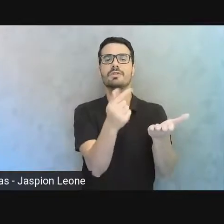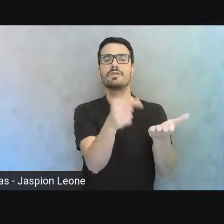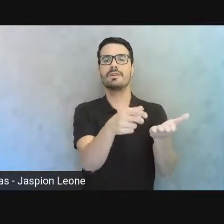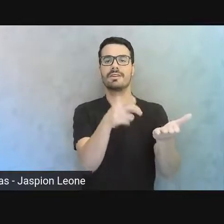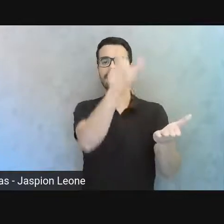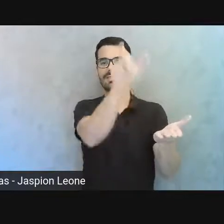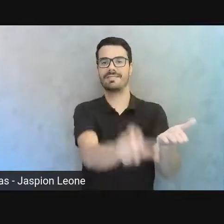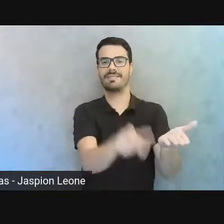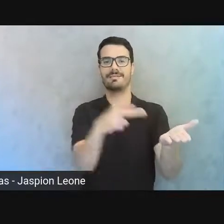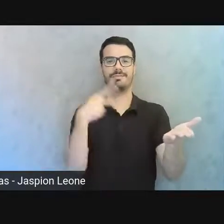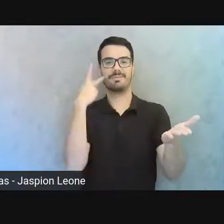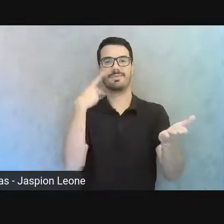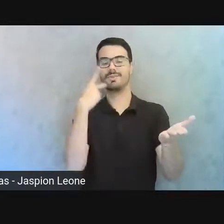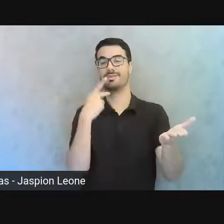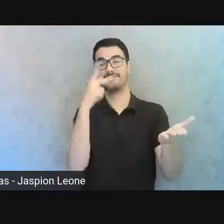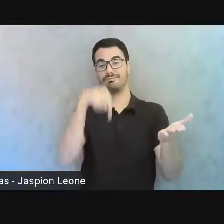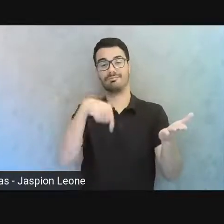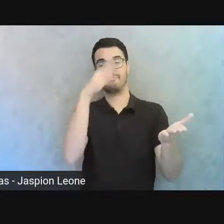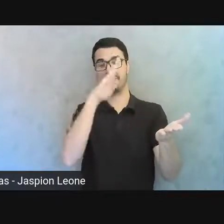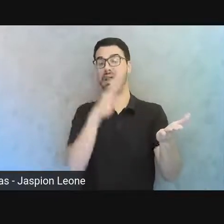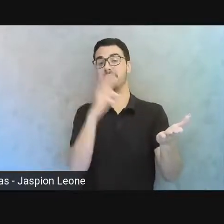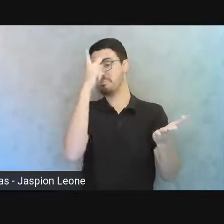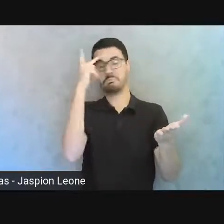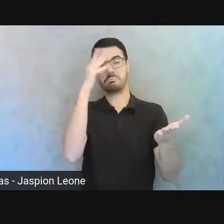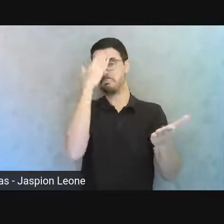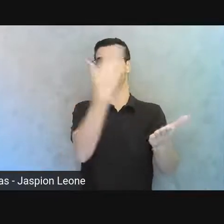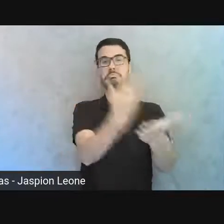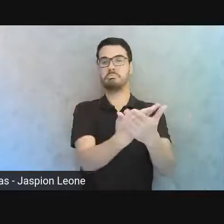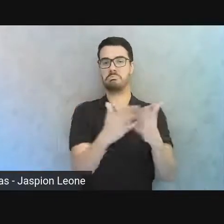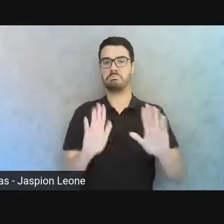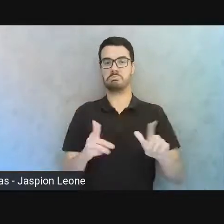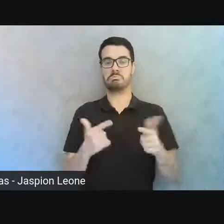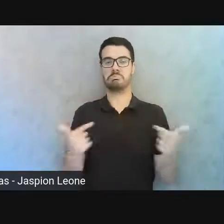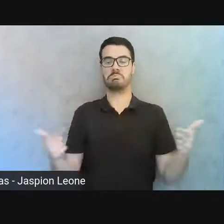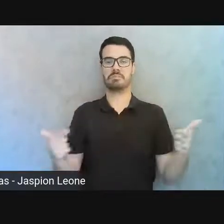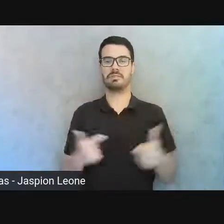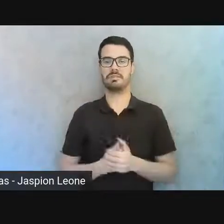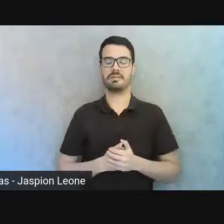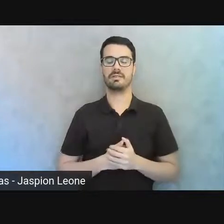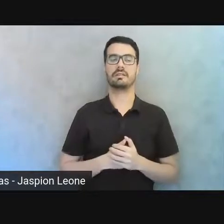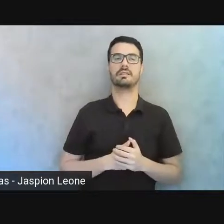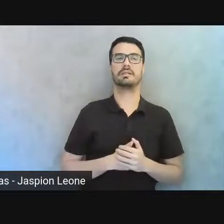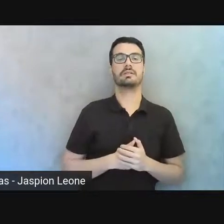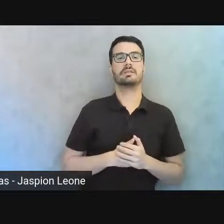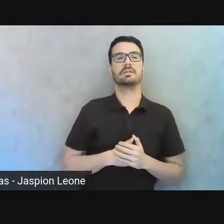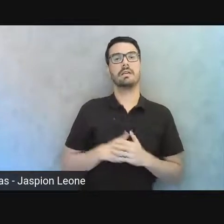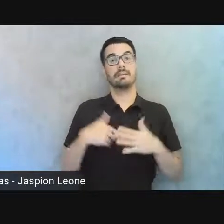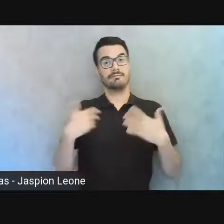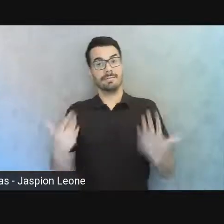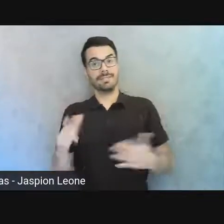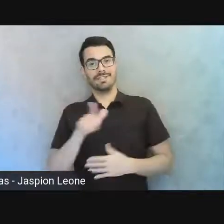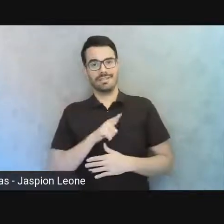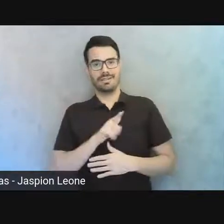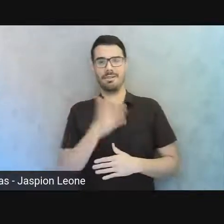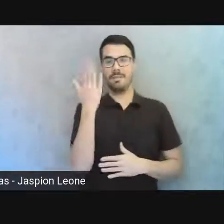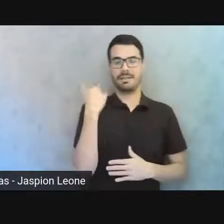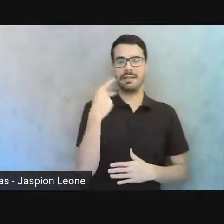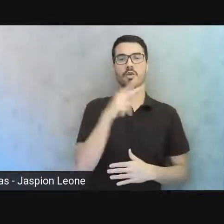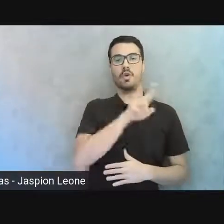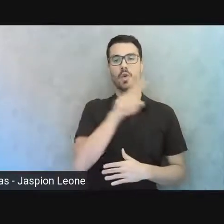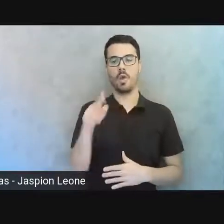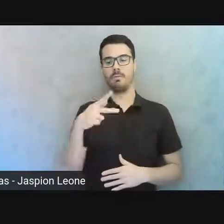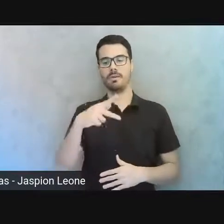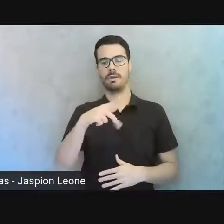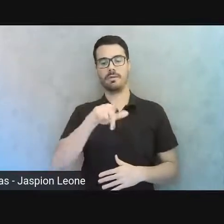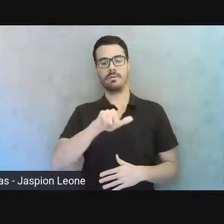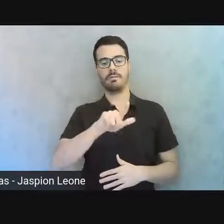né? E esse sistema, então, se a gente tinha uma plutocracia, segundo o